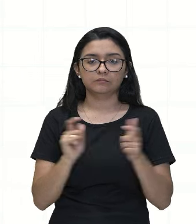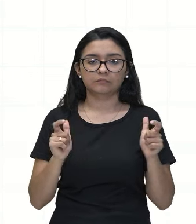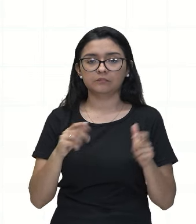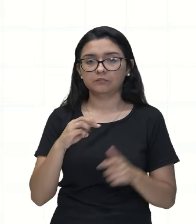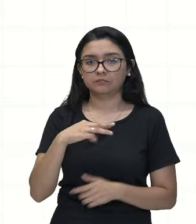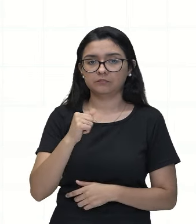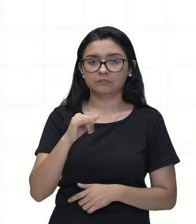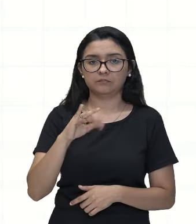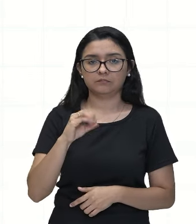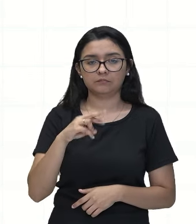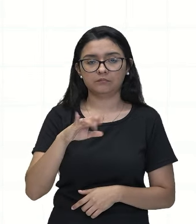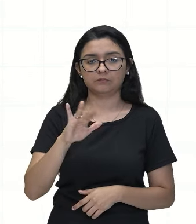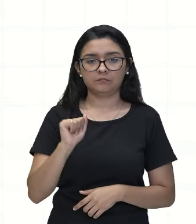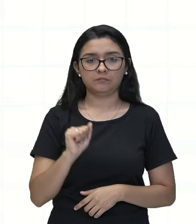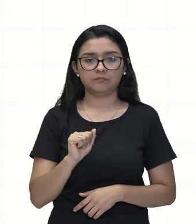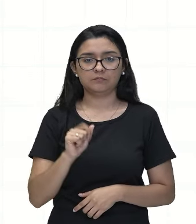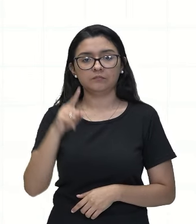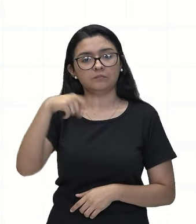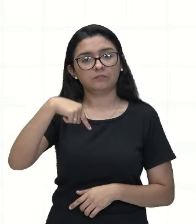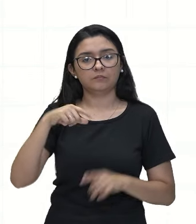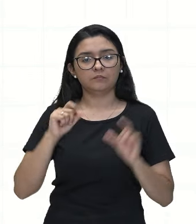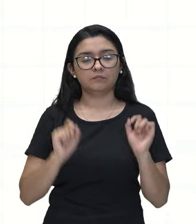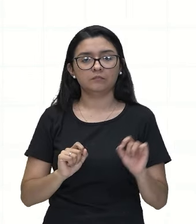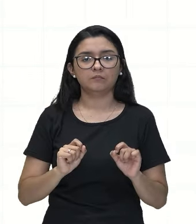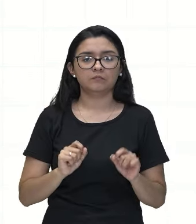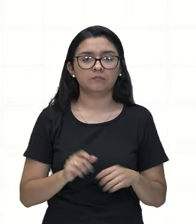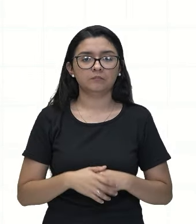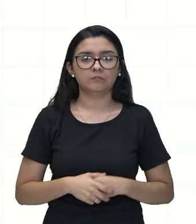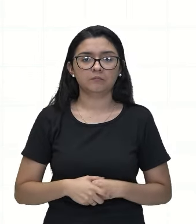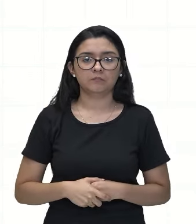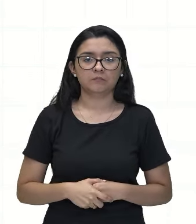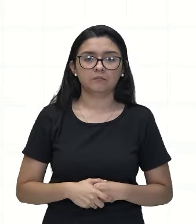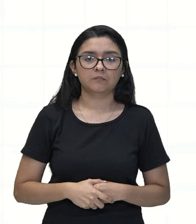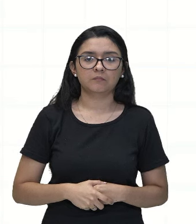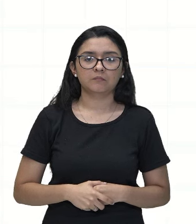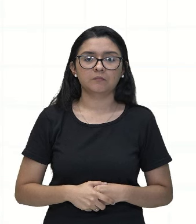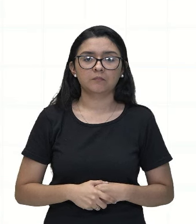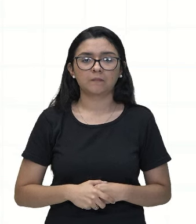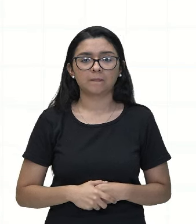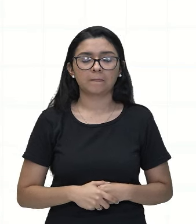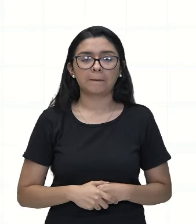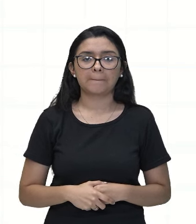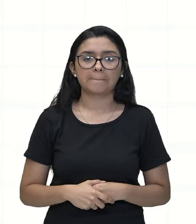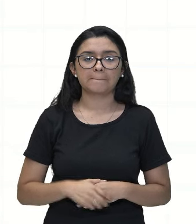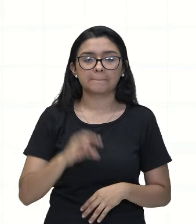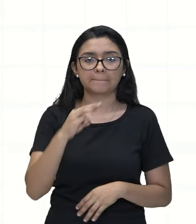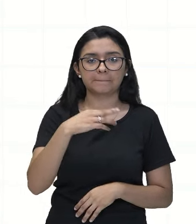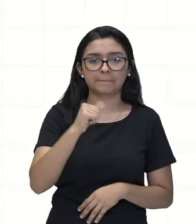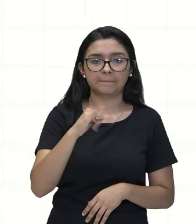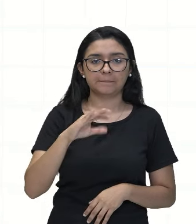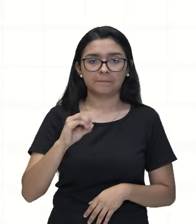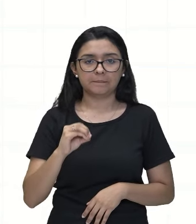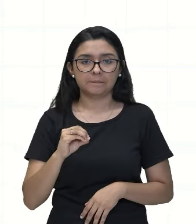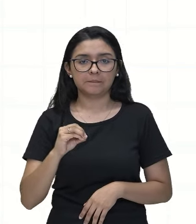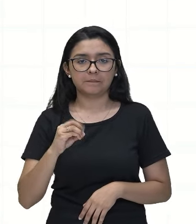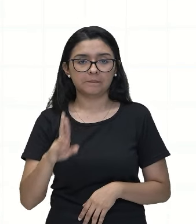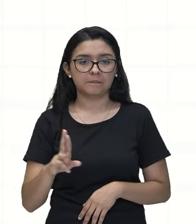uma uma expressão maioria de ou a maior parte de né